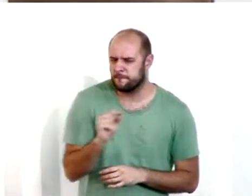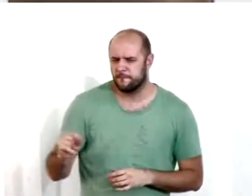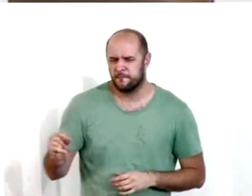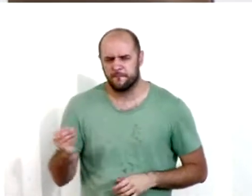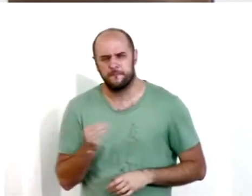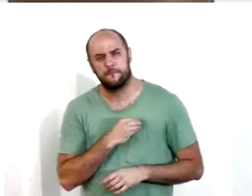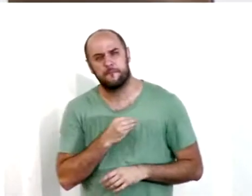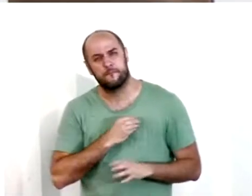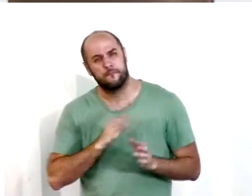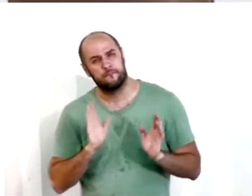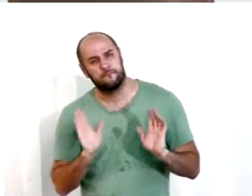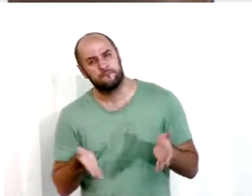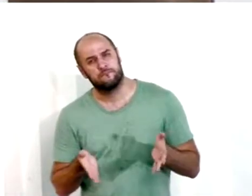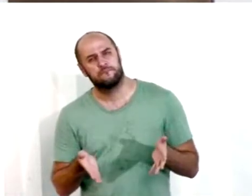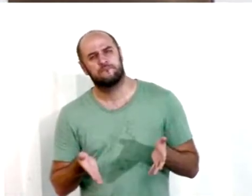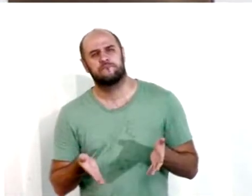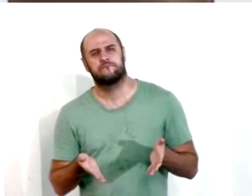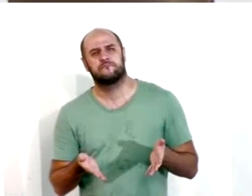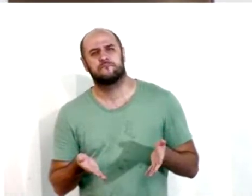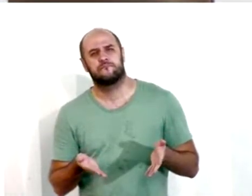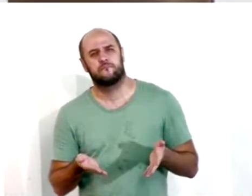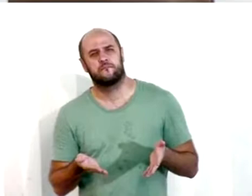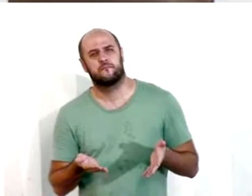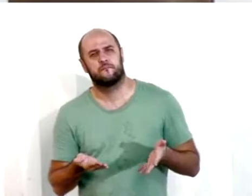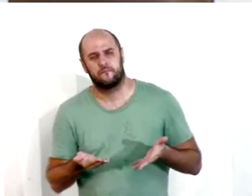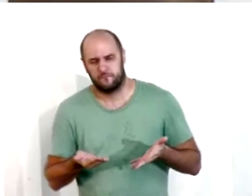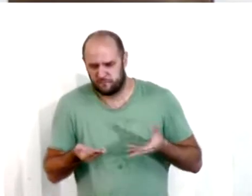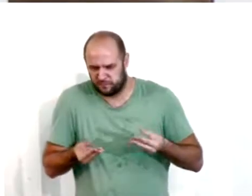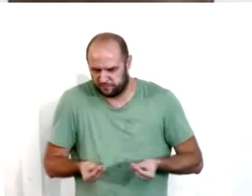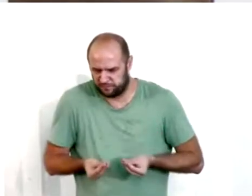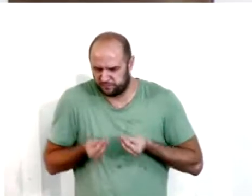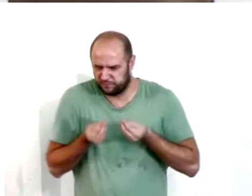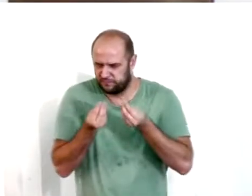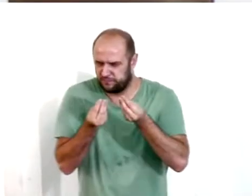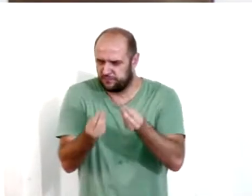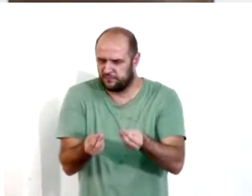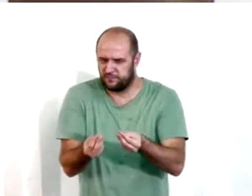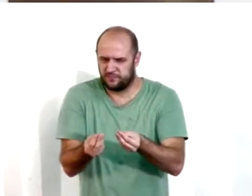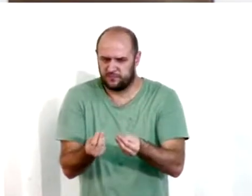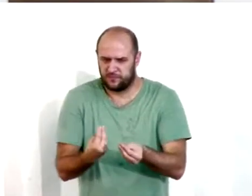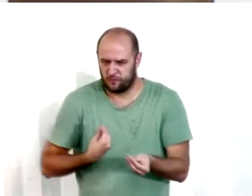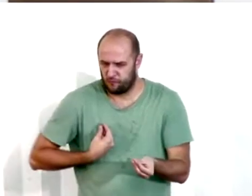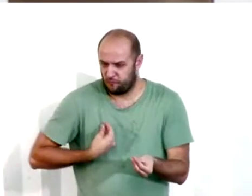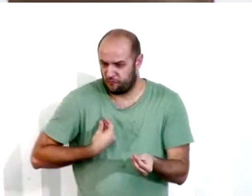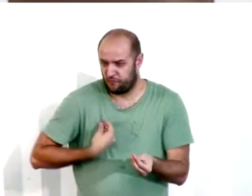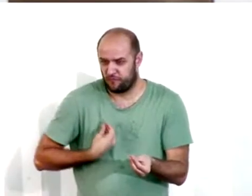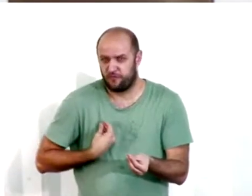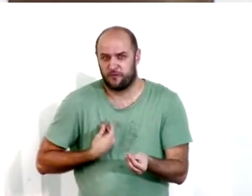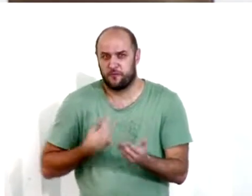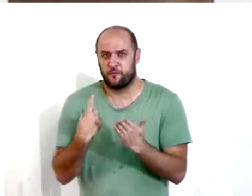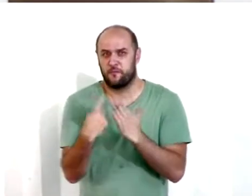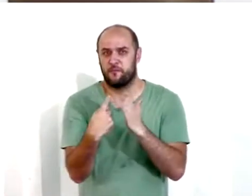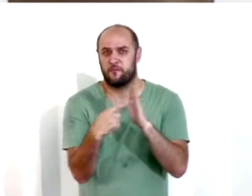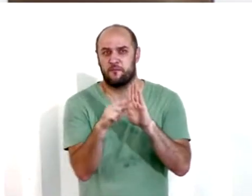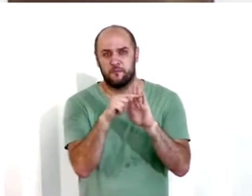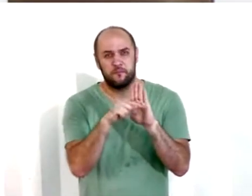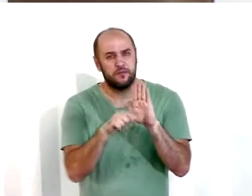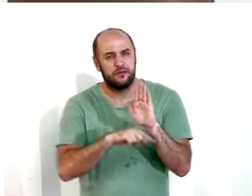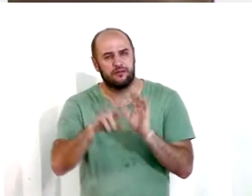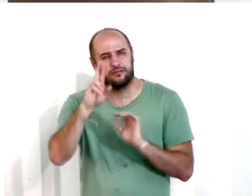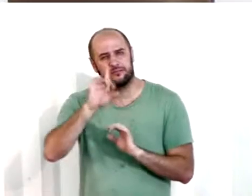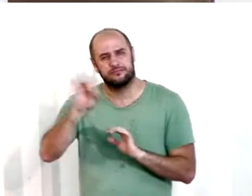pecados, foi para dar realidade ao plano de Deus.